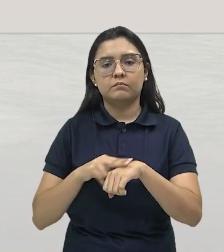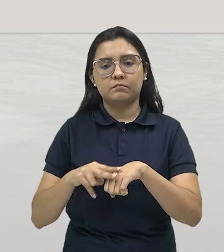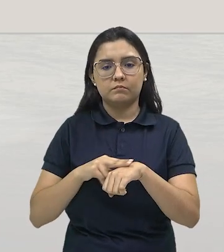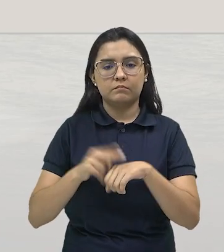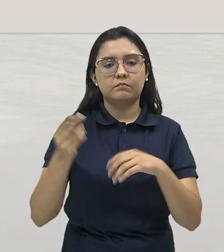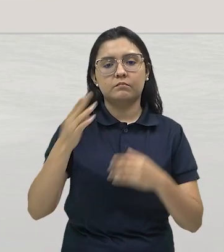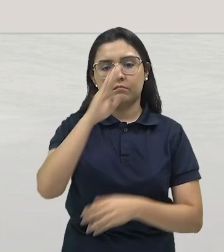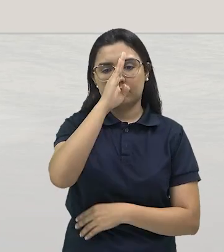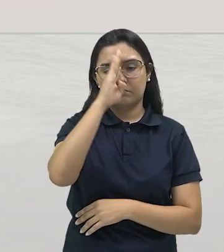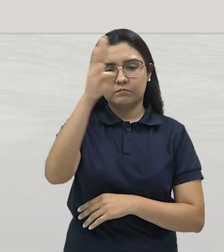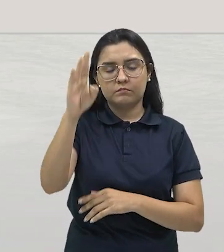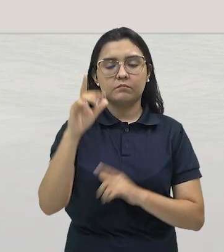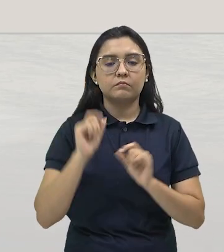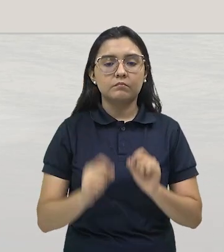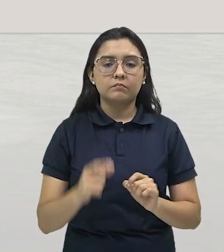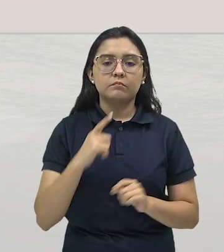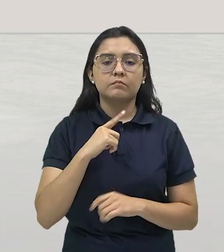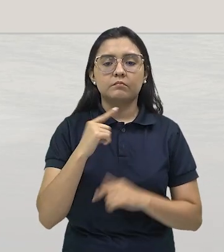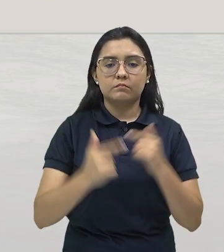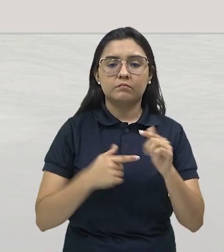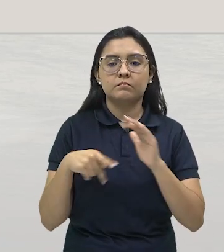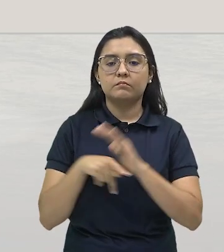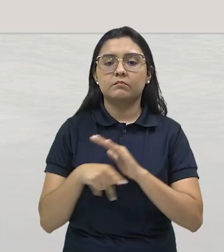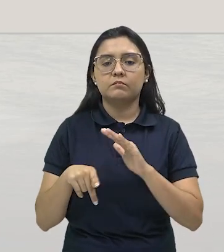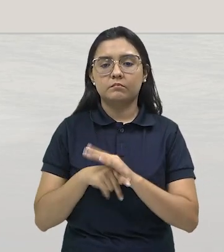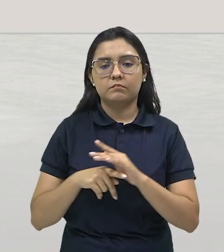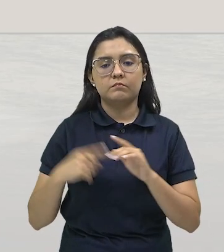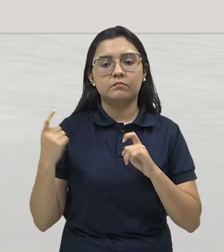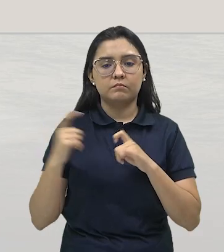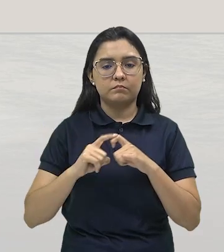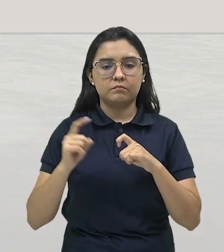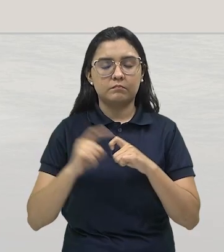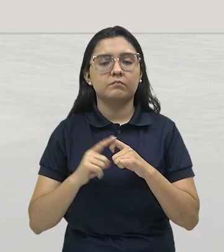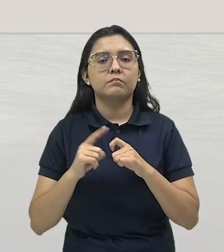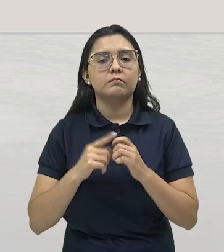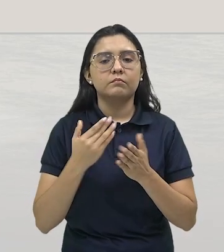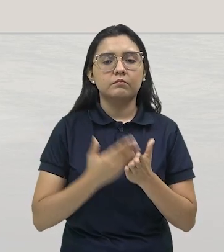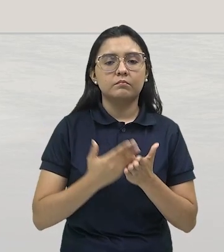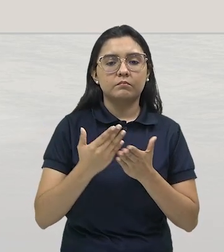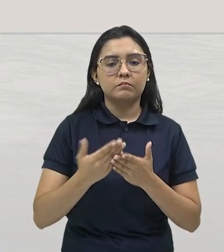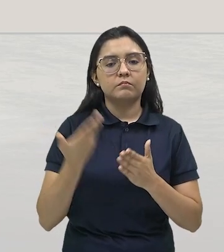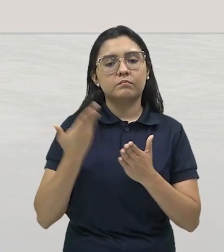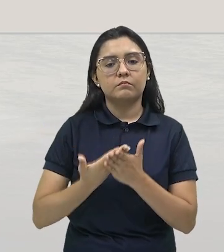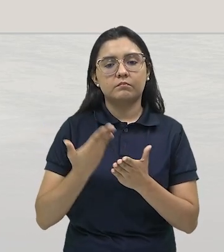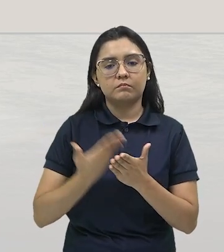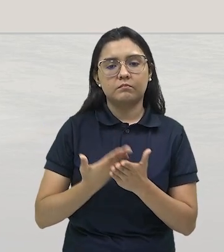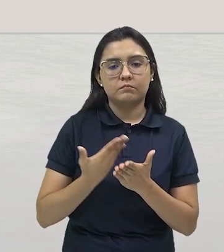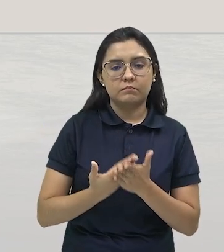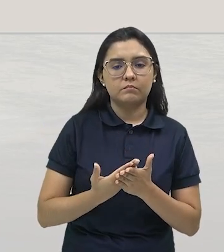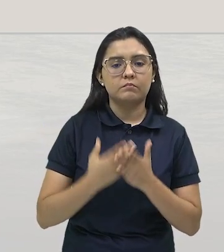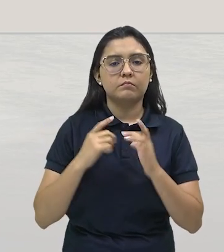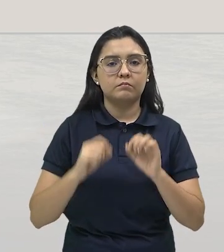das atividades do Dr. Bacamarte, que mergulhou de cabeça no estudo da mente humana.